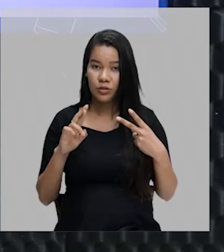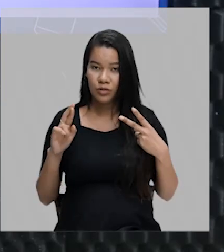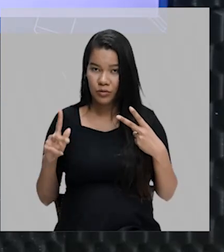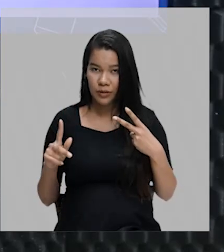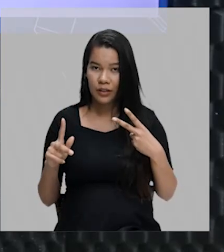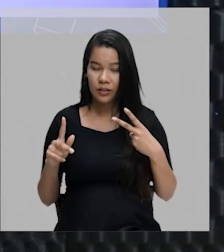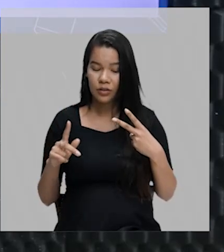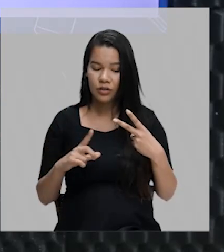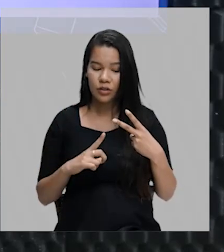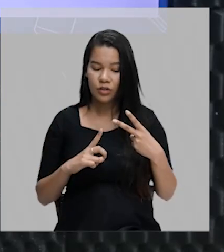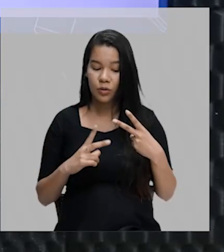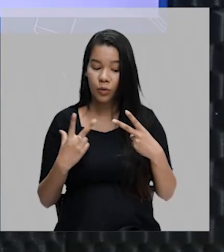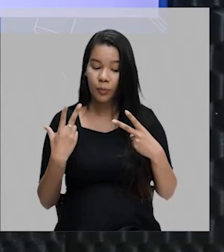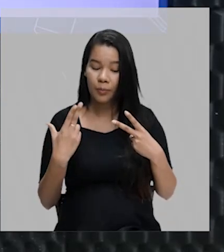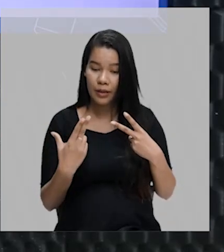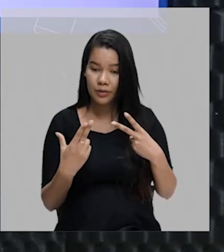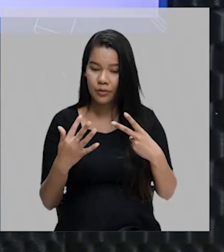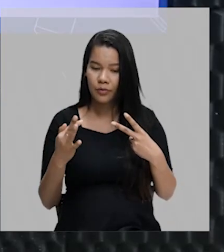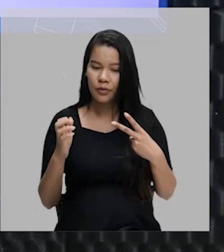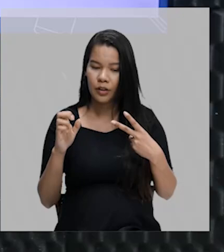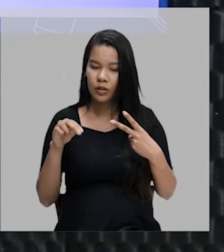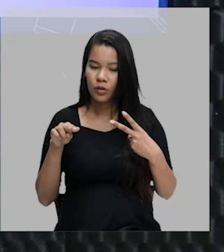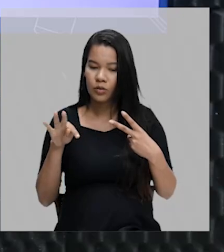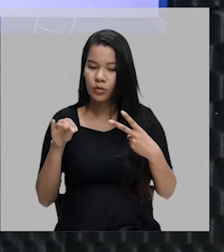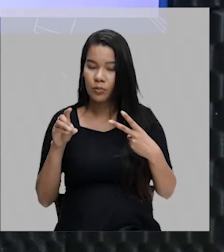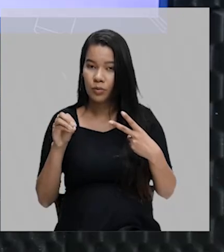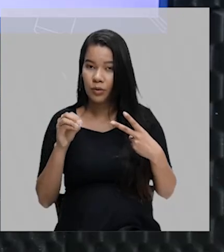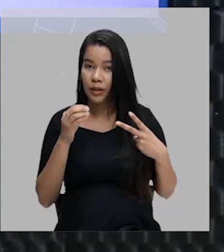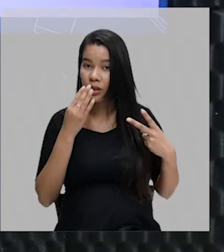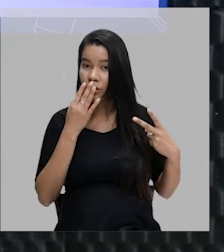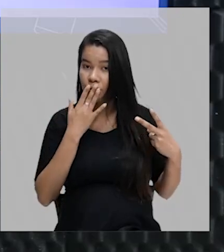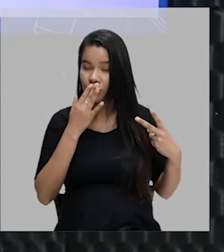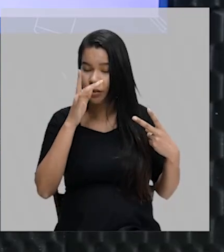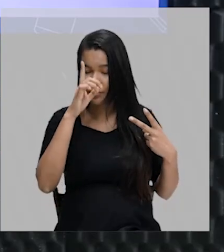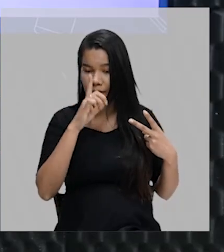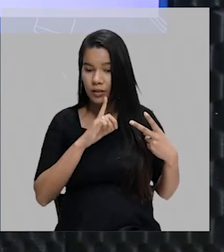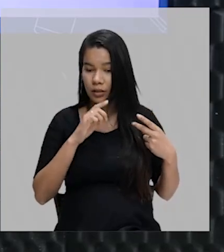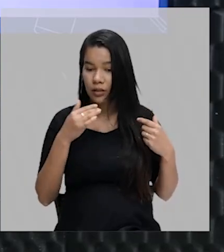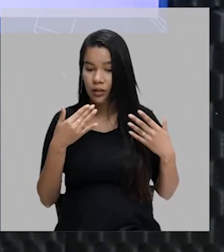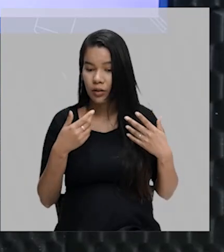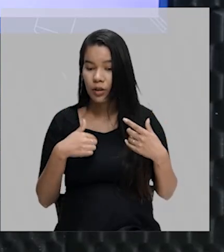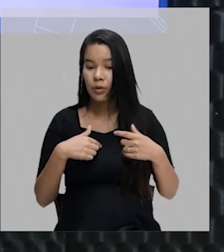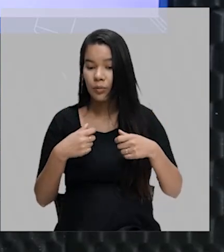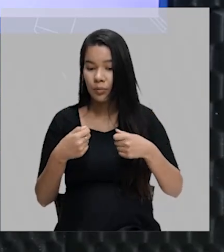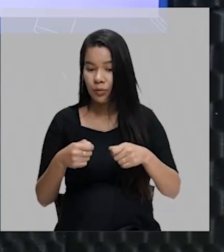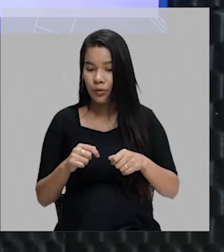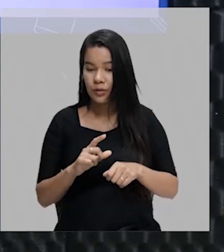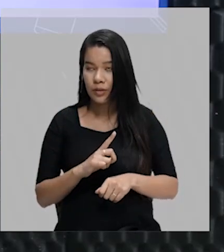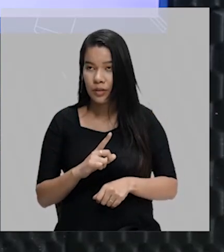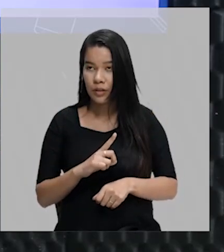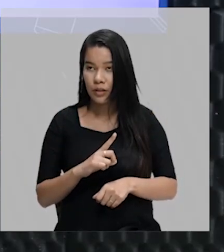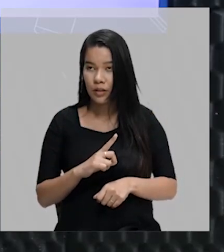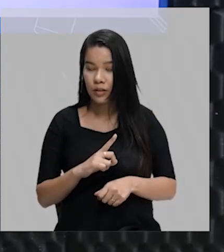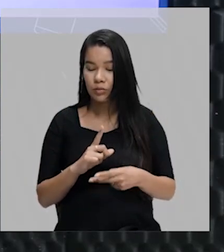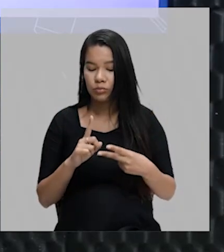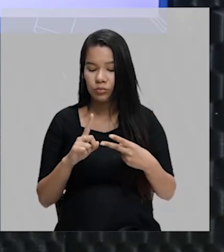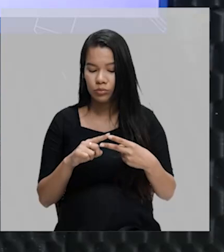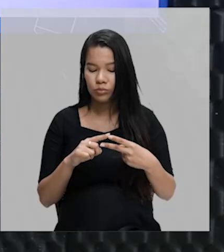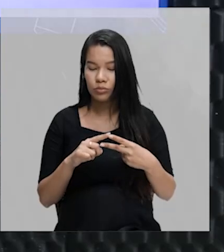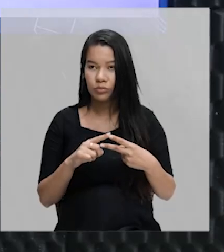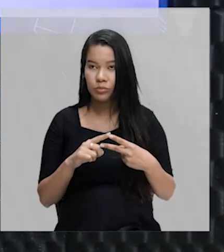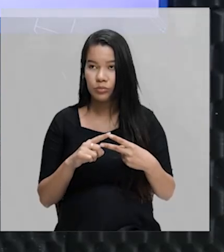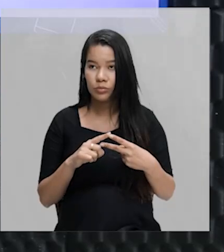diferentes tinham o mesmo fenótipo, cor amarela. Então, eu posso ter um fenótipo